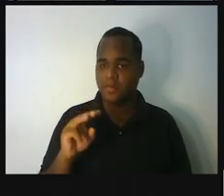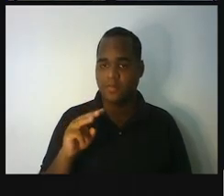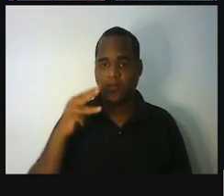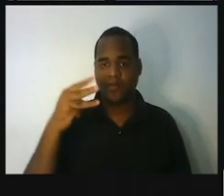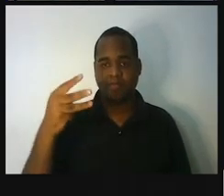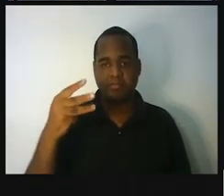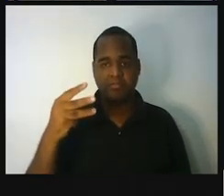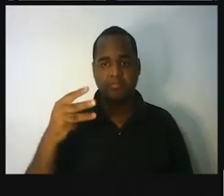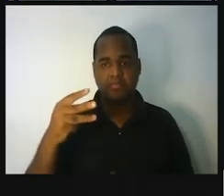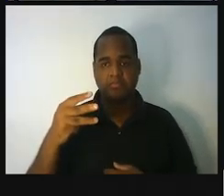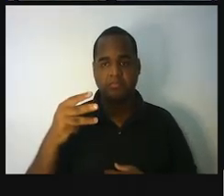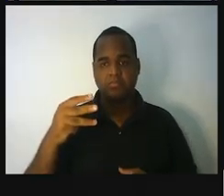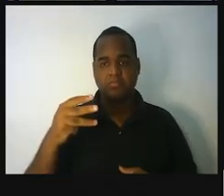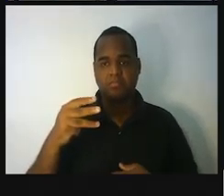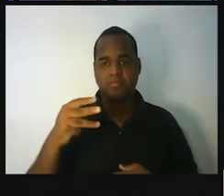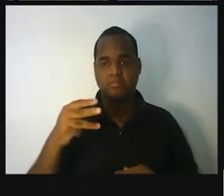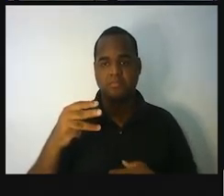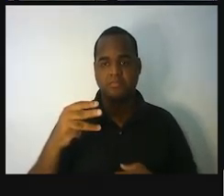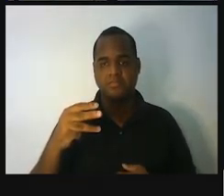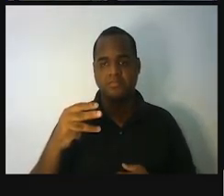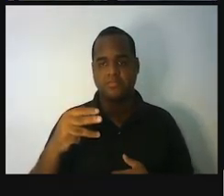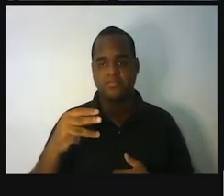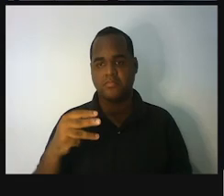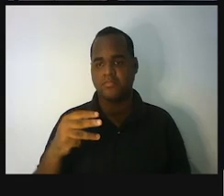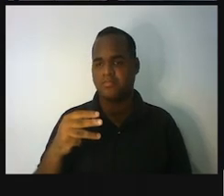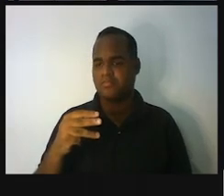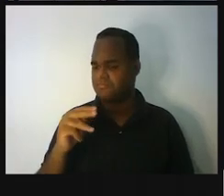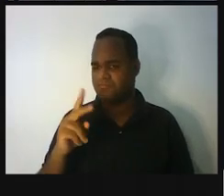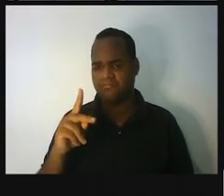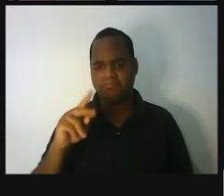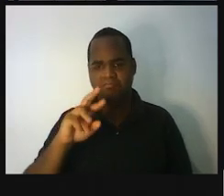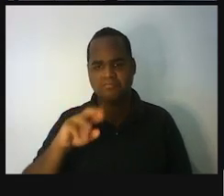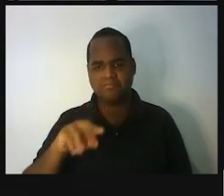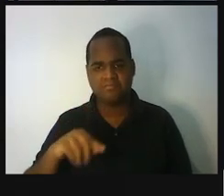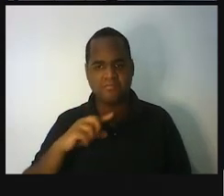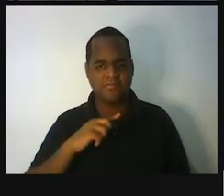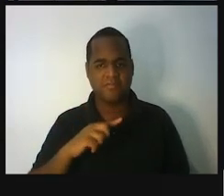cúbicos. Como estão essas unidades de medida?